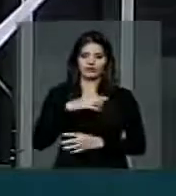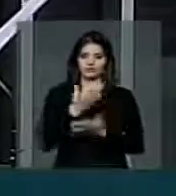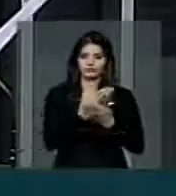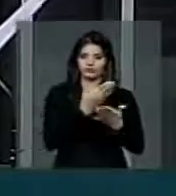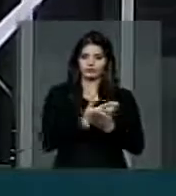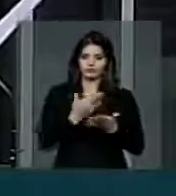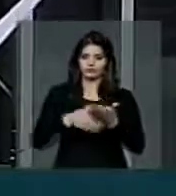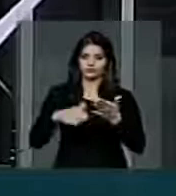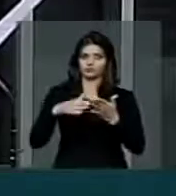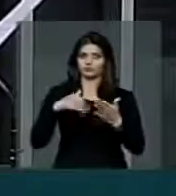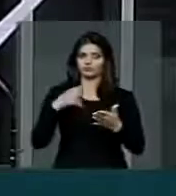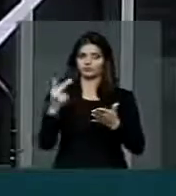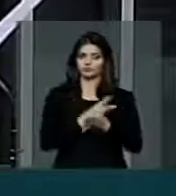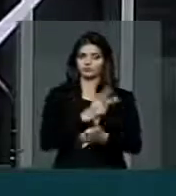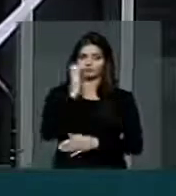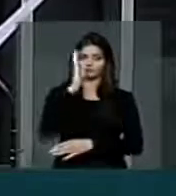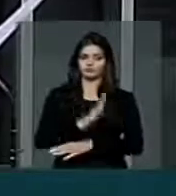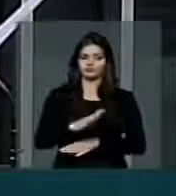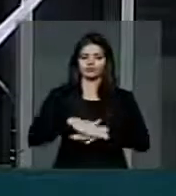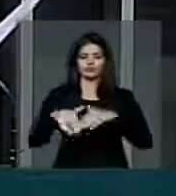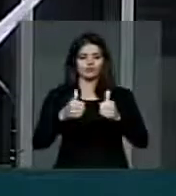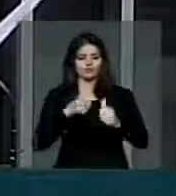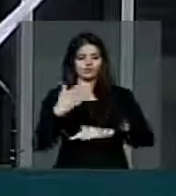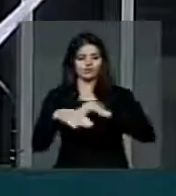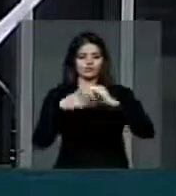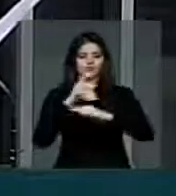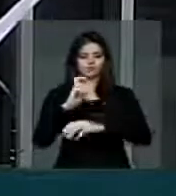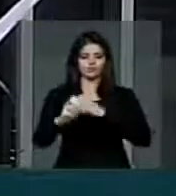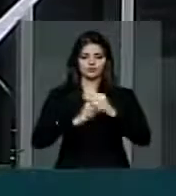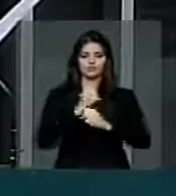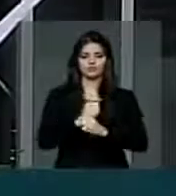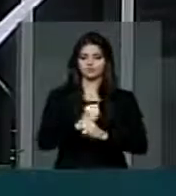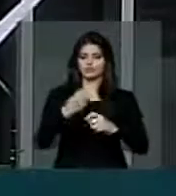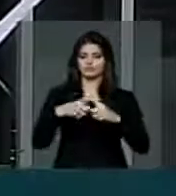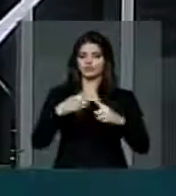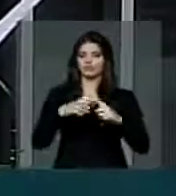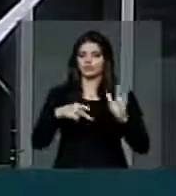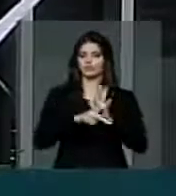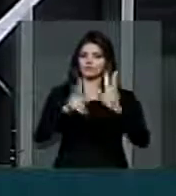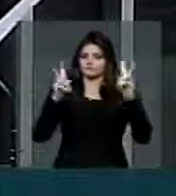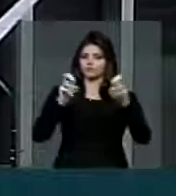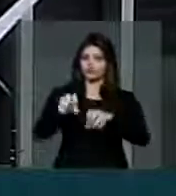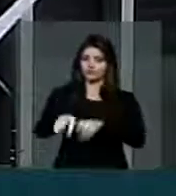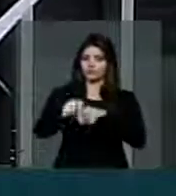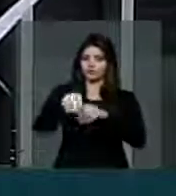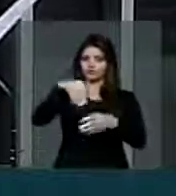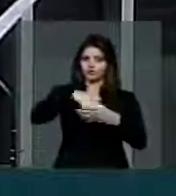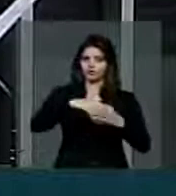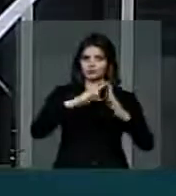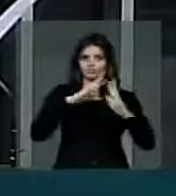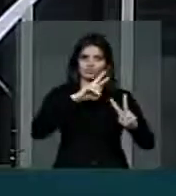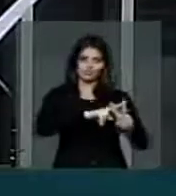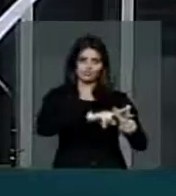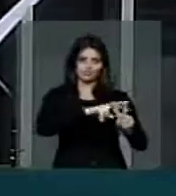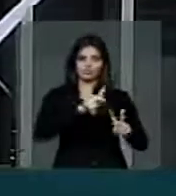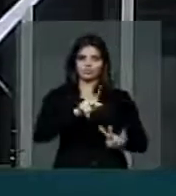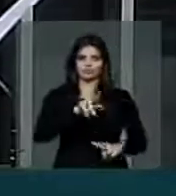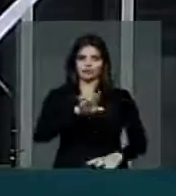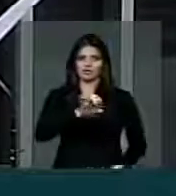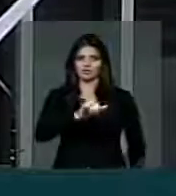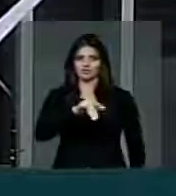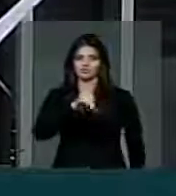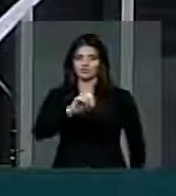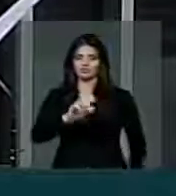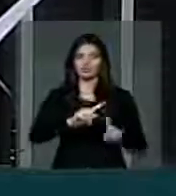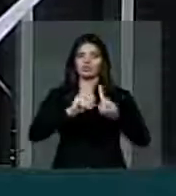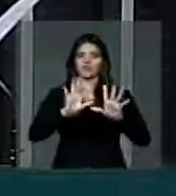estudo, a situação do Brasil vem melhorando nos últimos 5 anos no que diz respeito à educação nos presídios. Mas o número